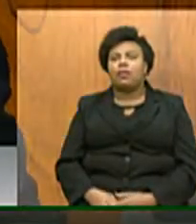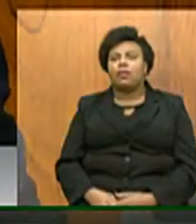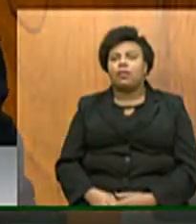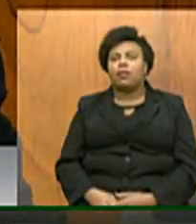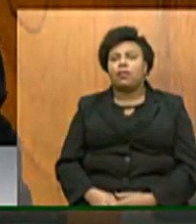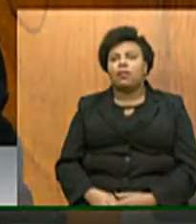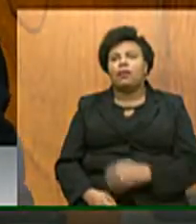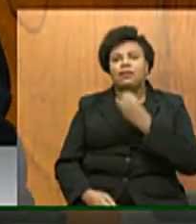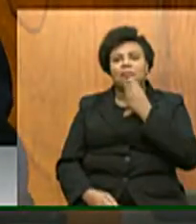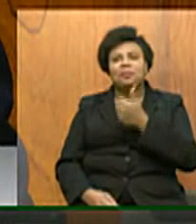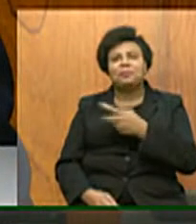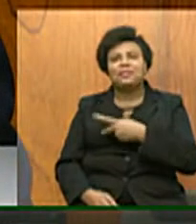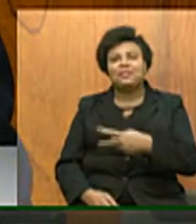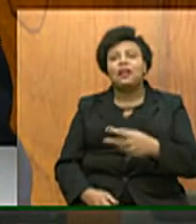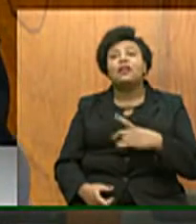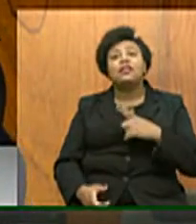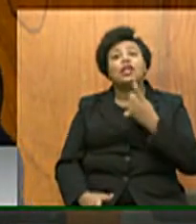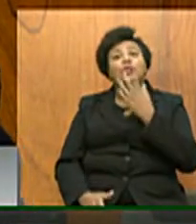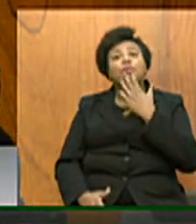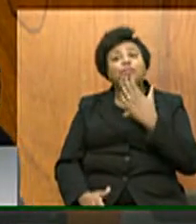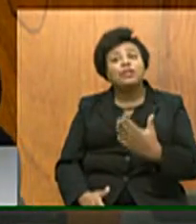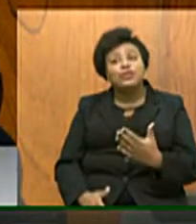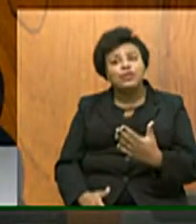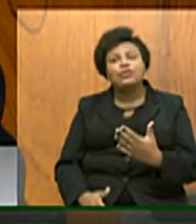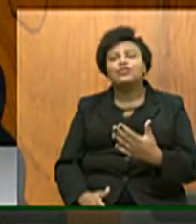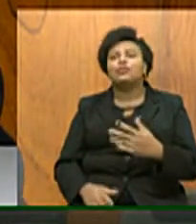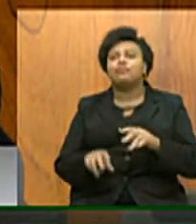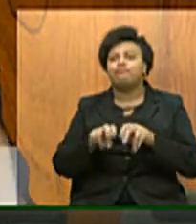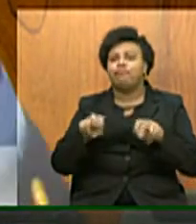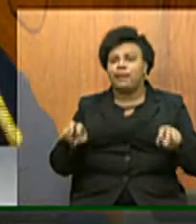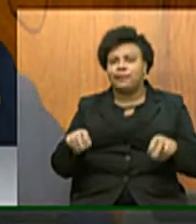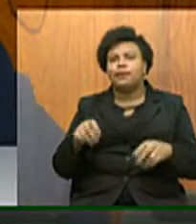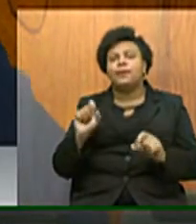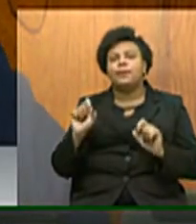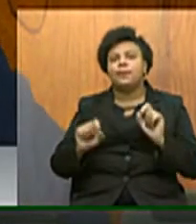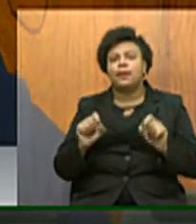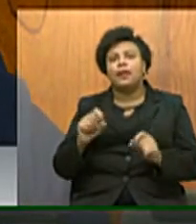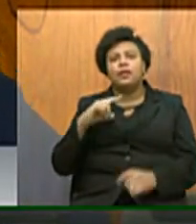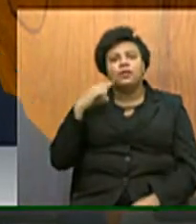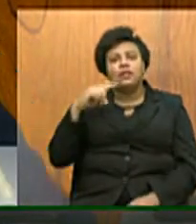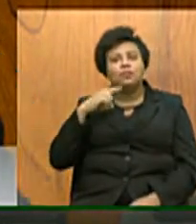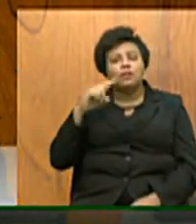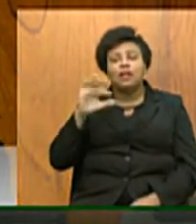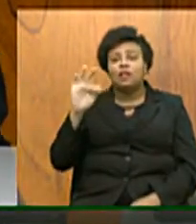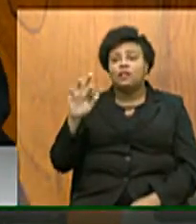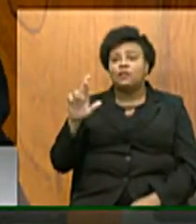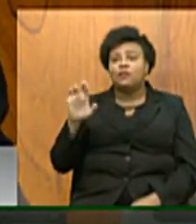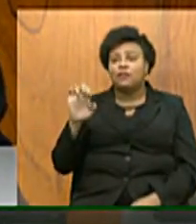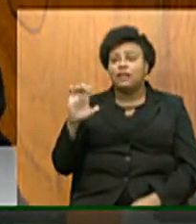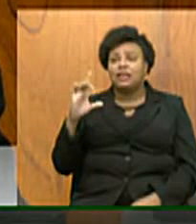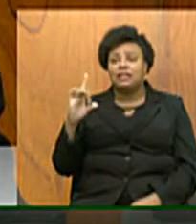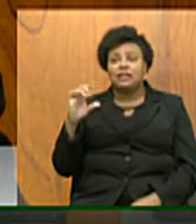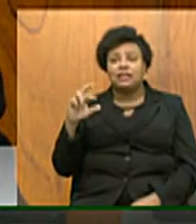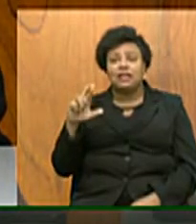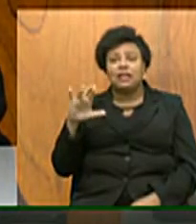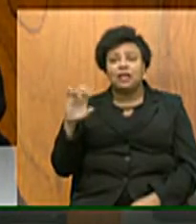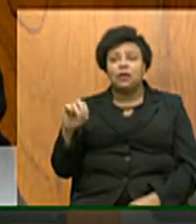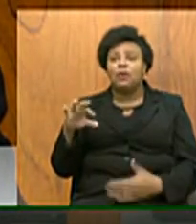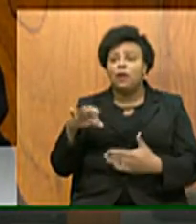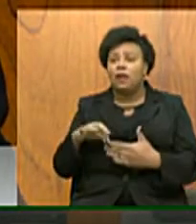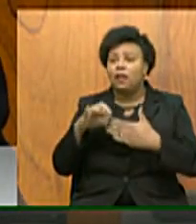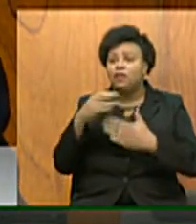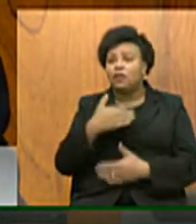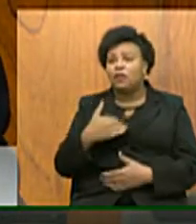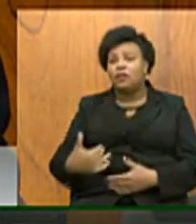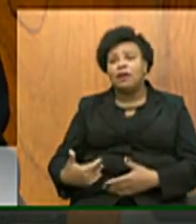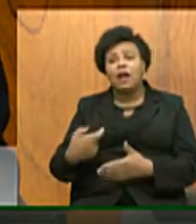bem, presidente. Há um requerimento sobre a mesa do deputado Frederico Antunes, líder do governo, que requer,